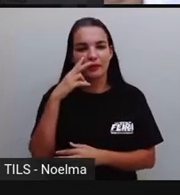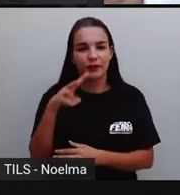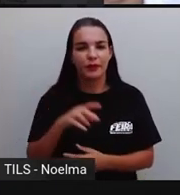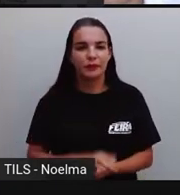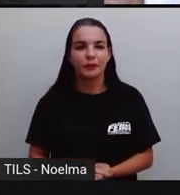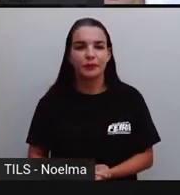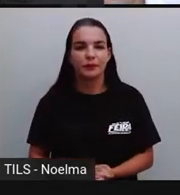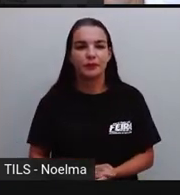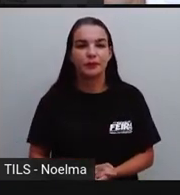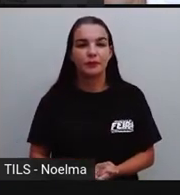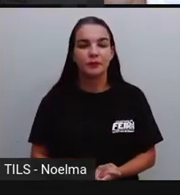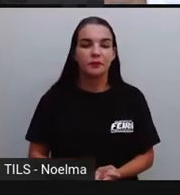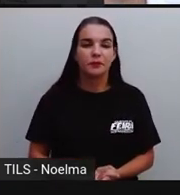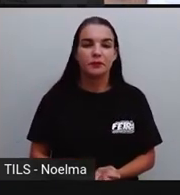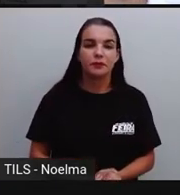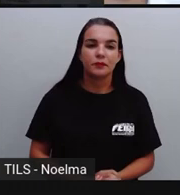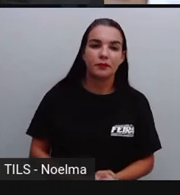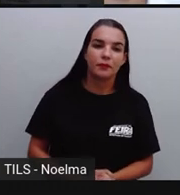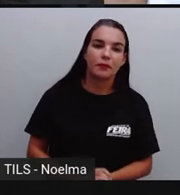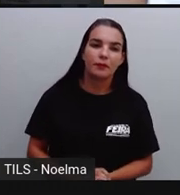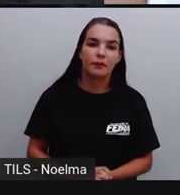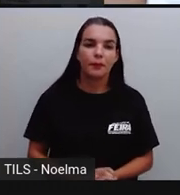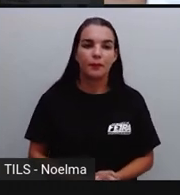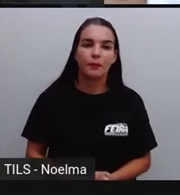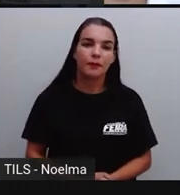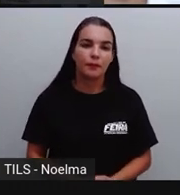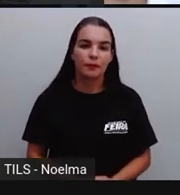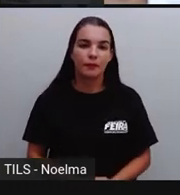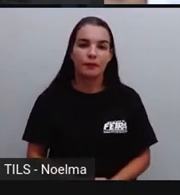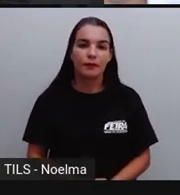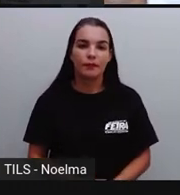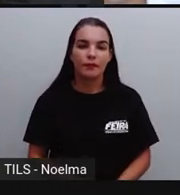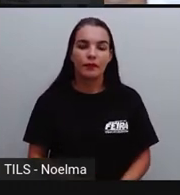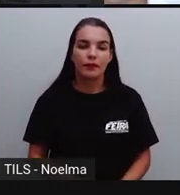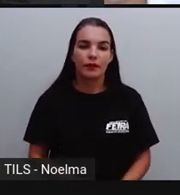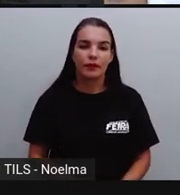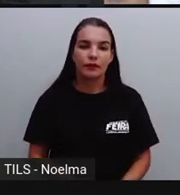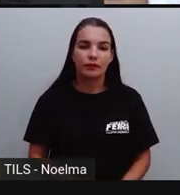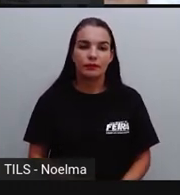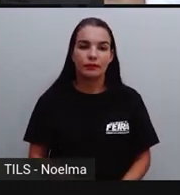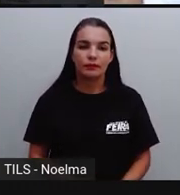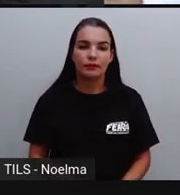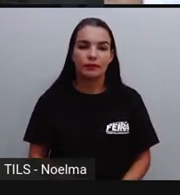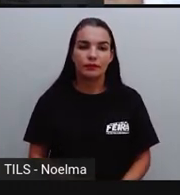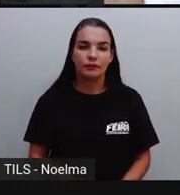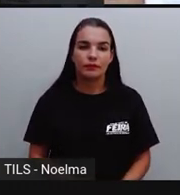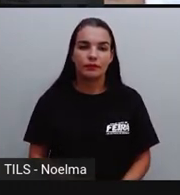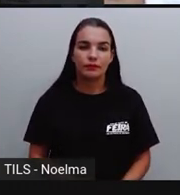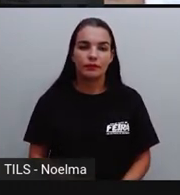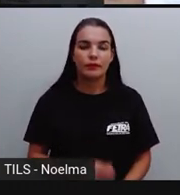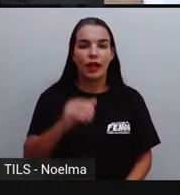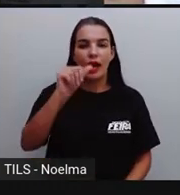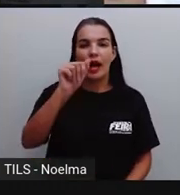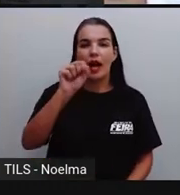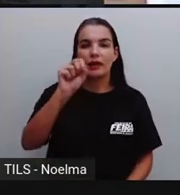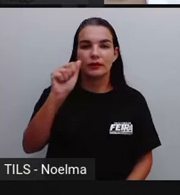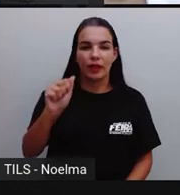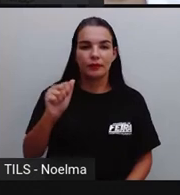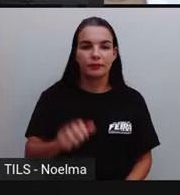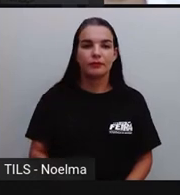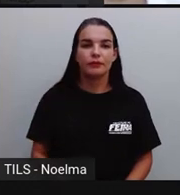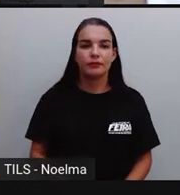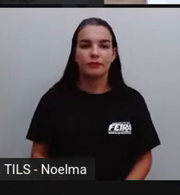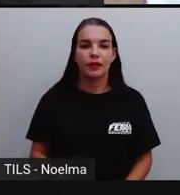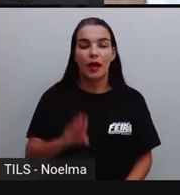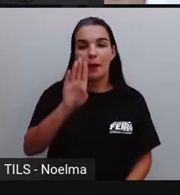é que vai ficar. Ó, vamos fazer a leitura, ó. Asa,